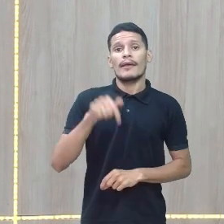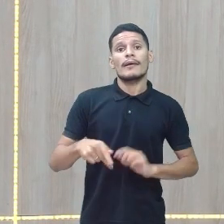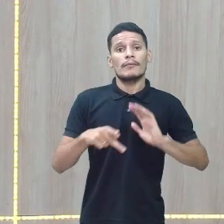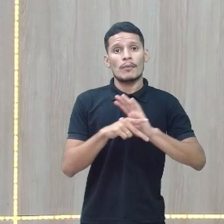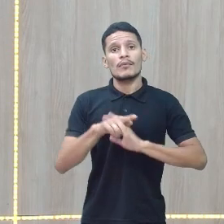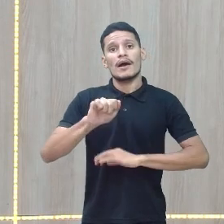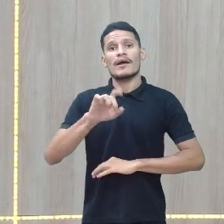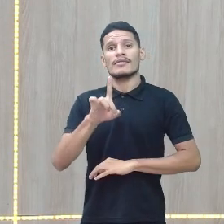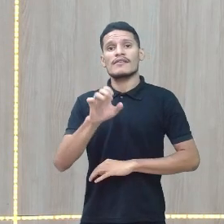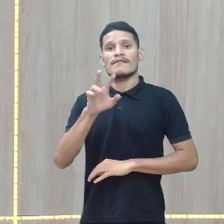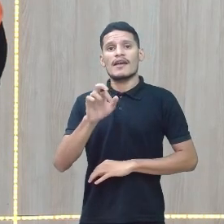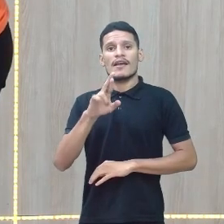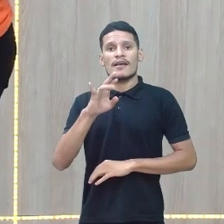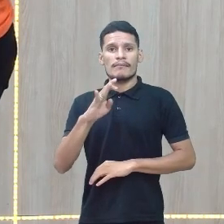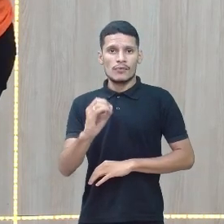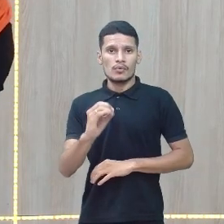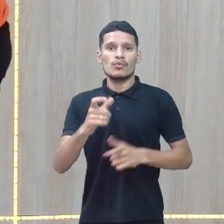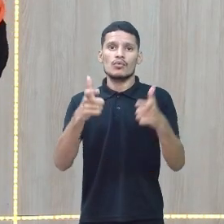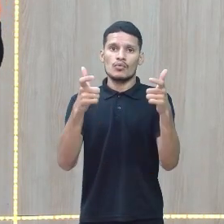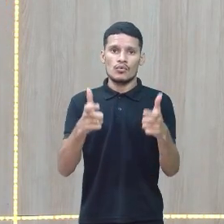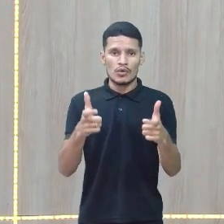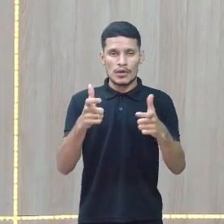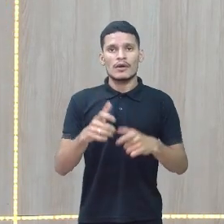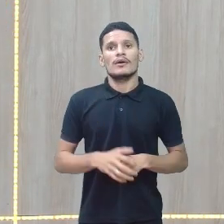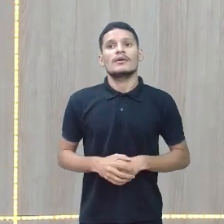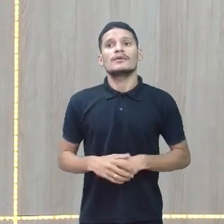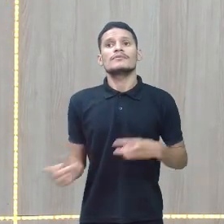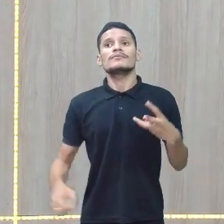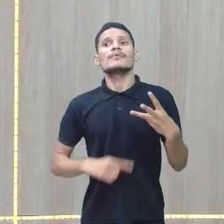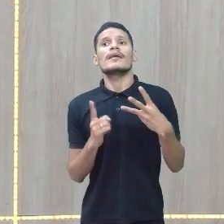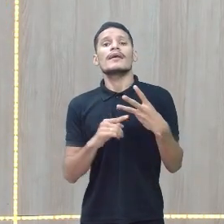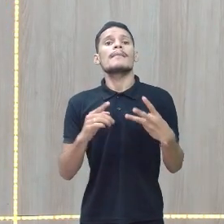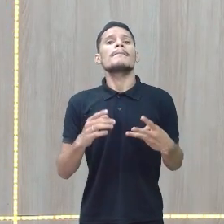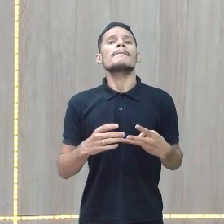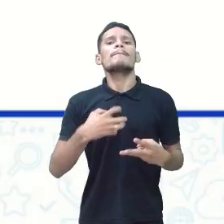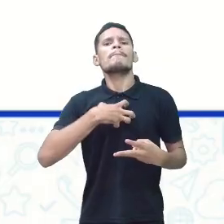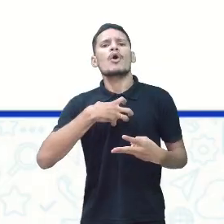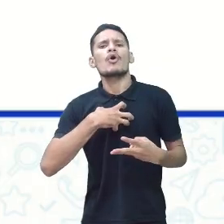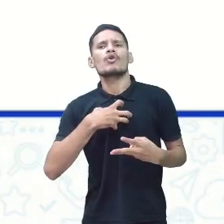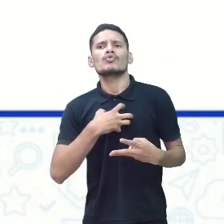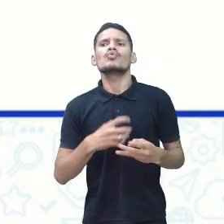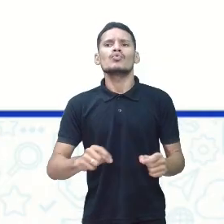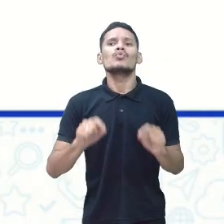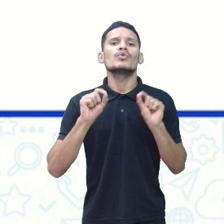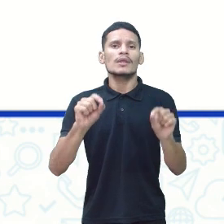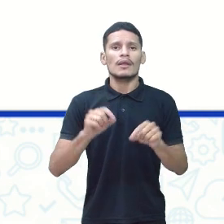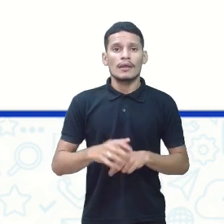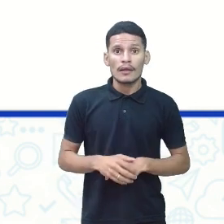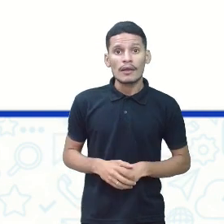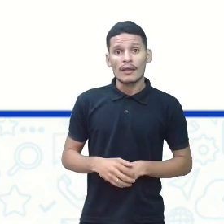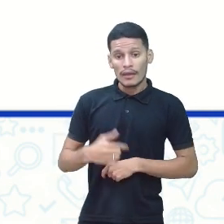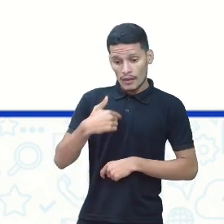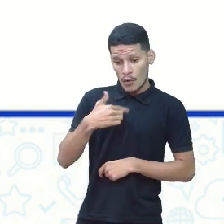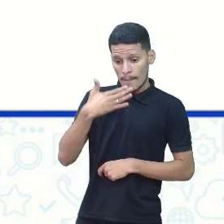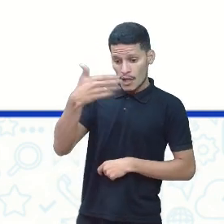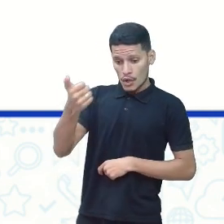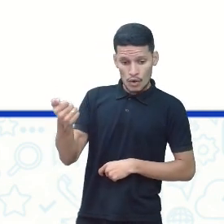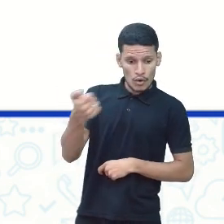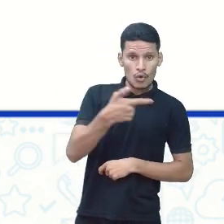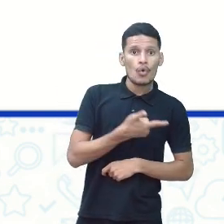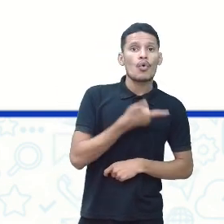um advérbio de lugar. De modo, não é? Nós temos aqui, estou melhor que